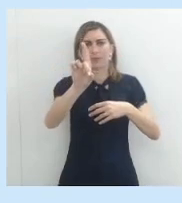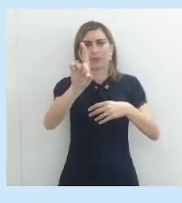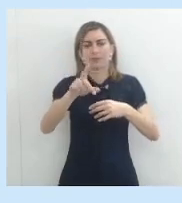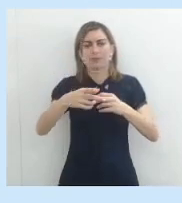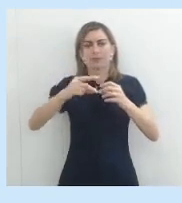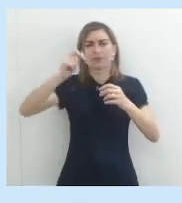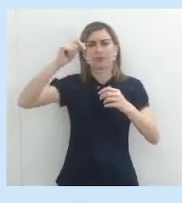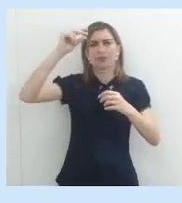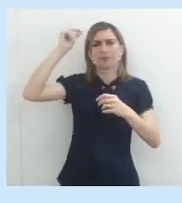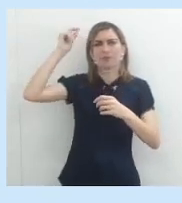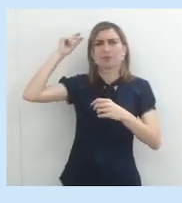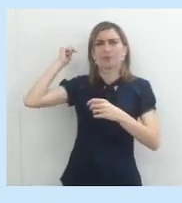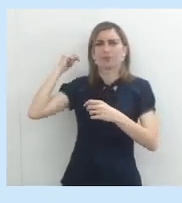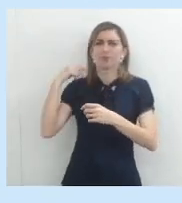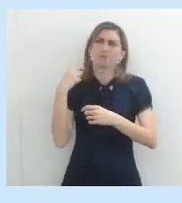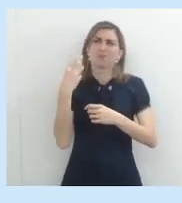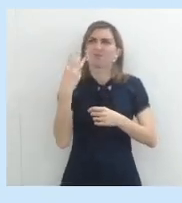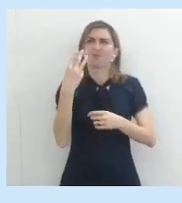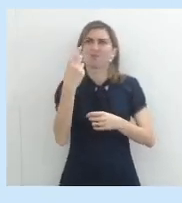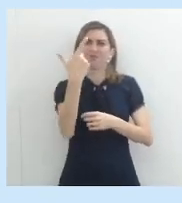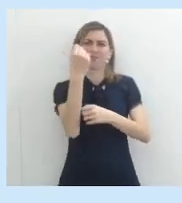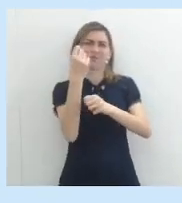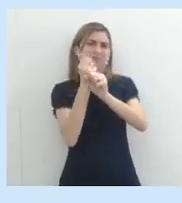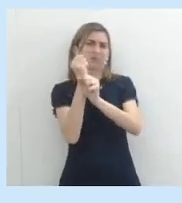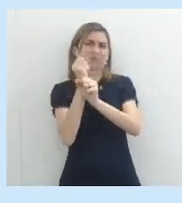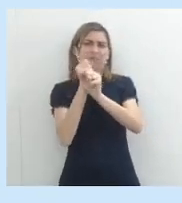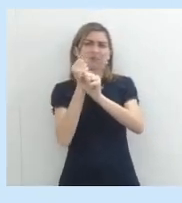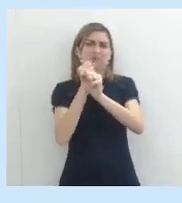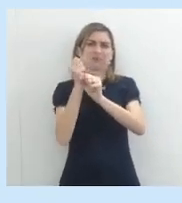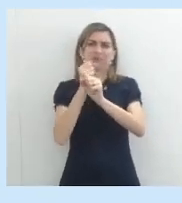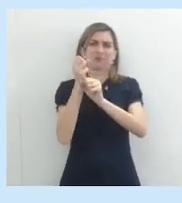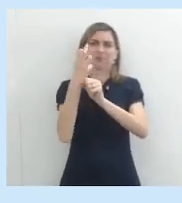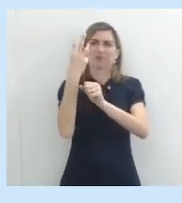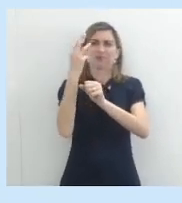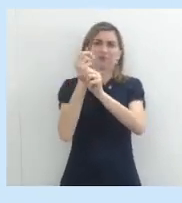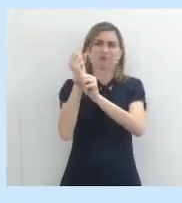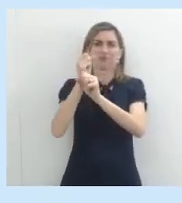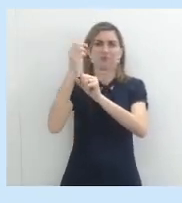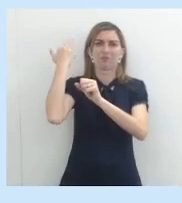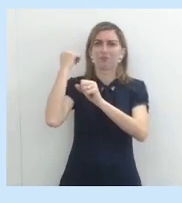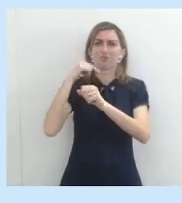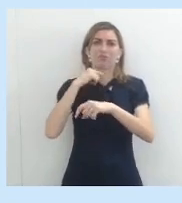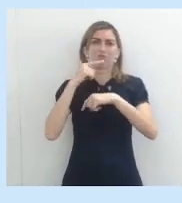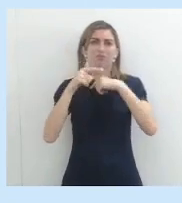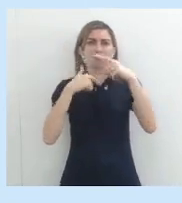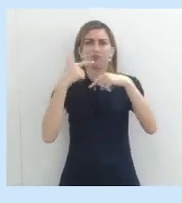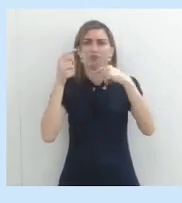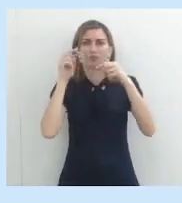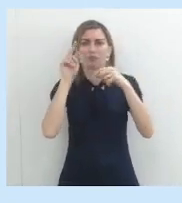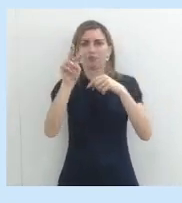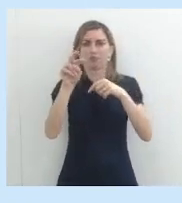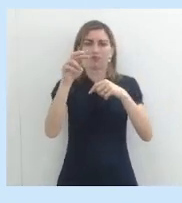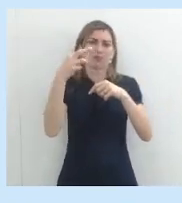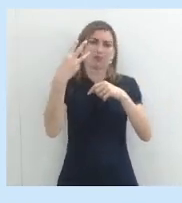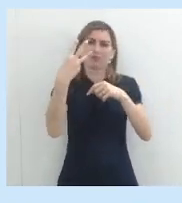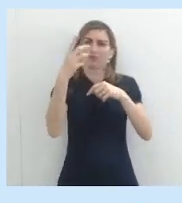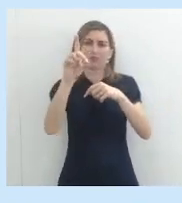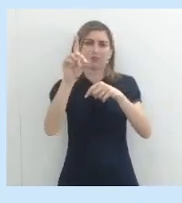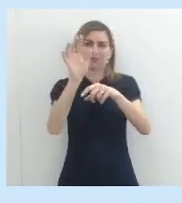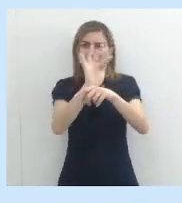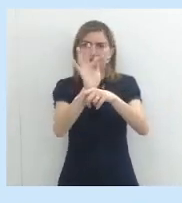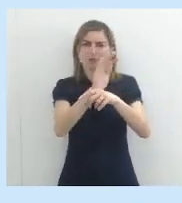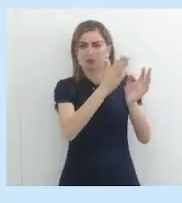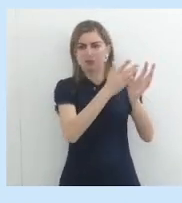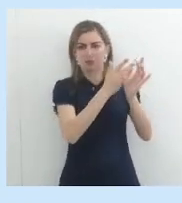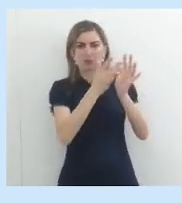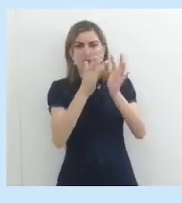né, 2, 3 décadas atrás, a gente não conseguia ver, né, um filme 3D do início ao fim. Então,